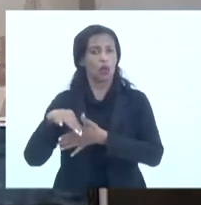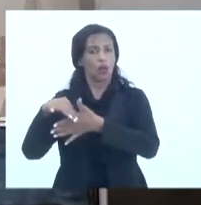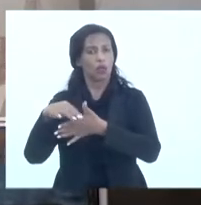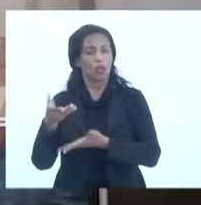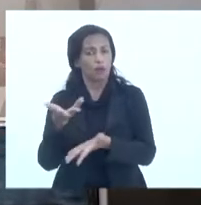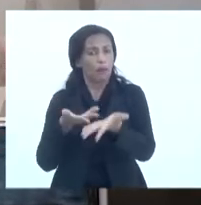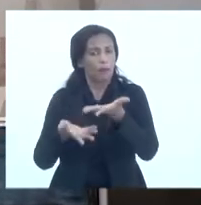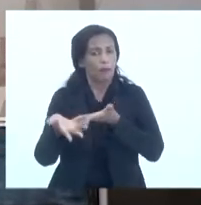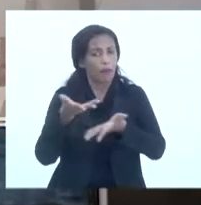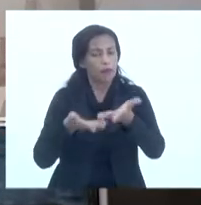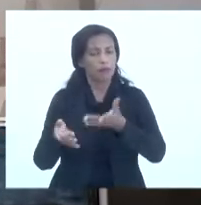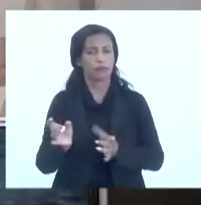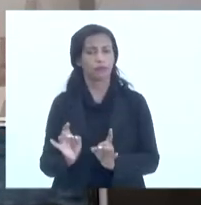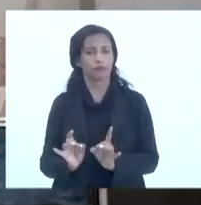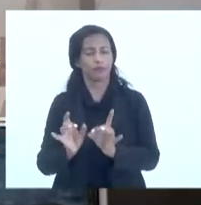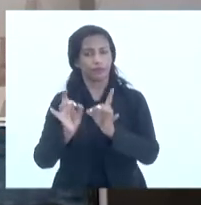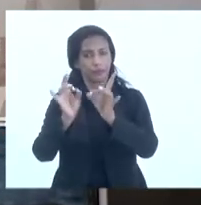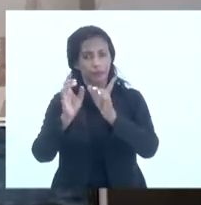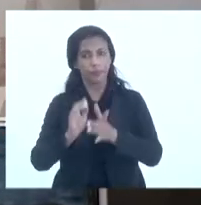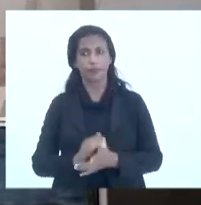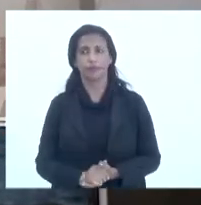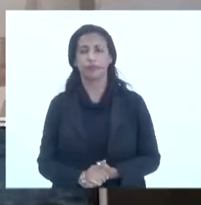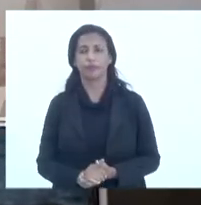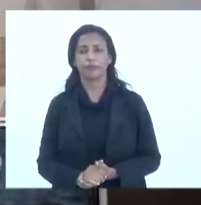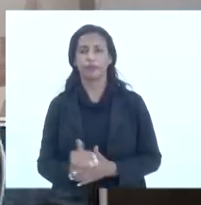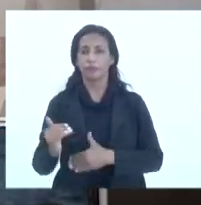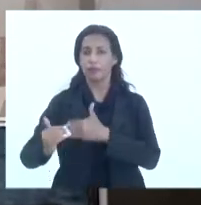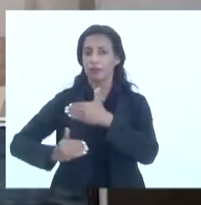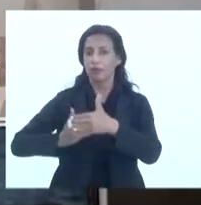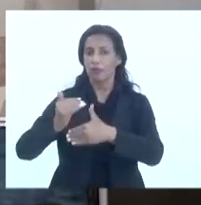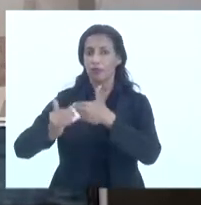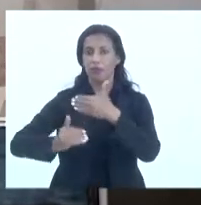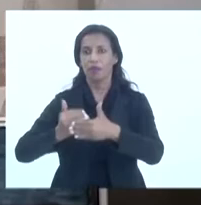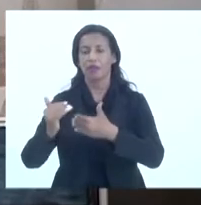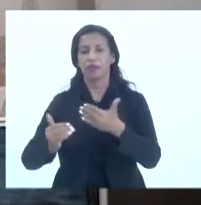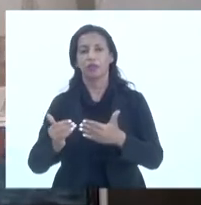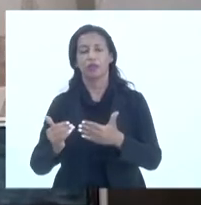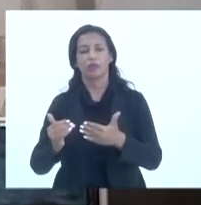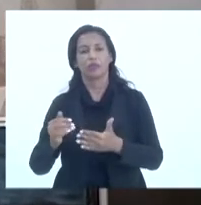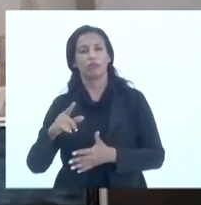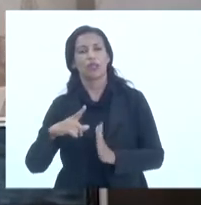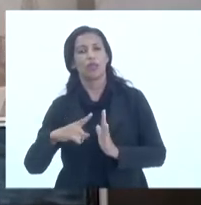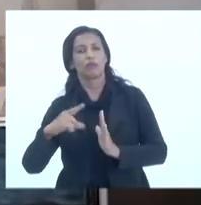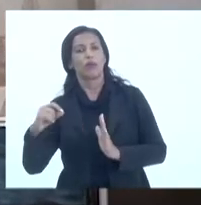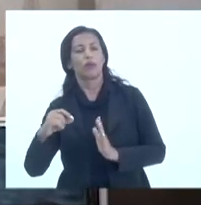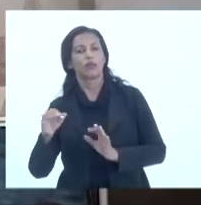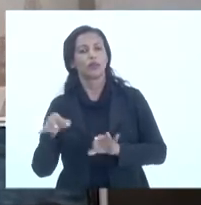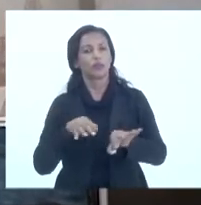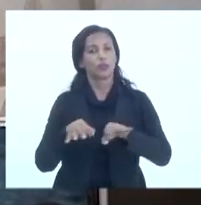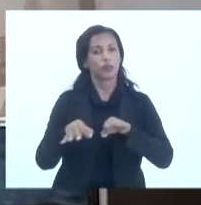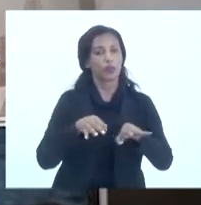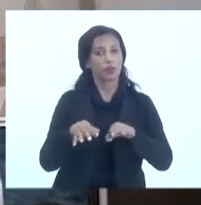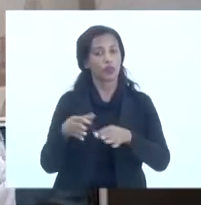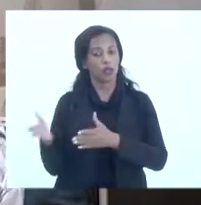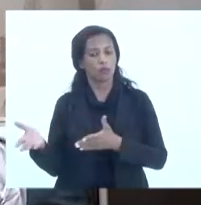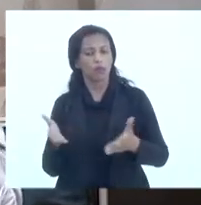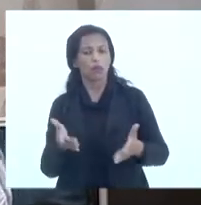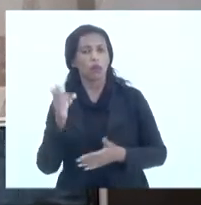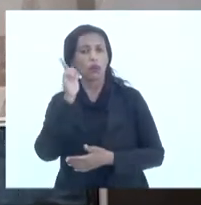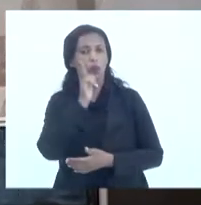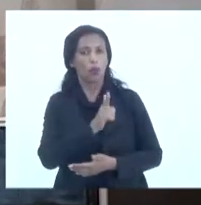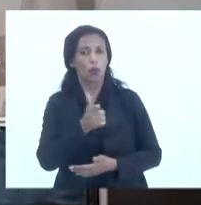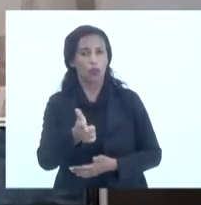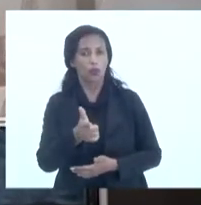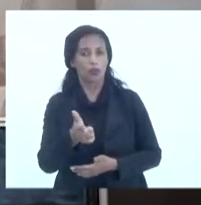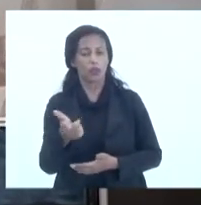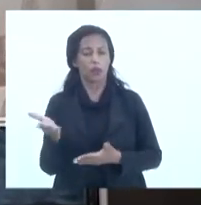participação importante no desenvolvimento ali, na sugestão de projetos, que nós conseguimos,